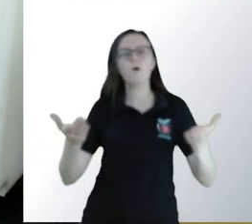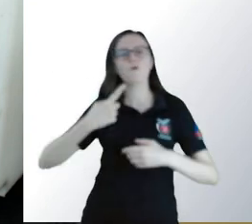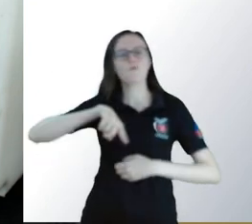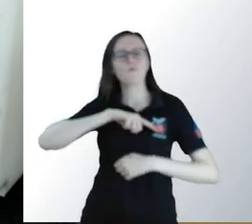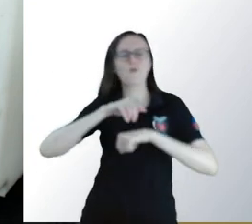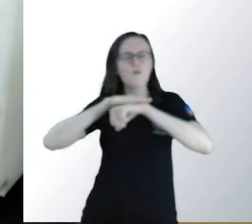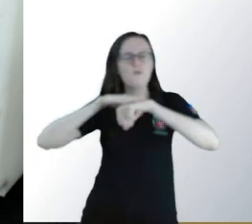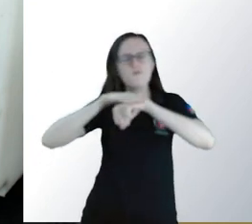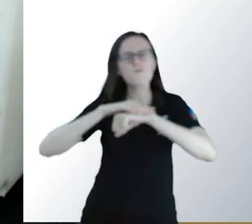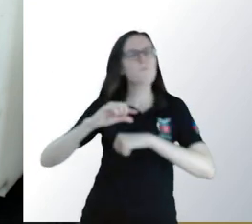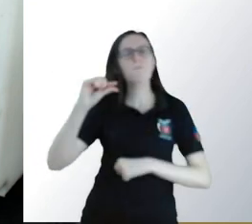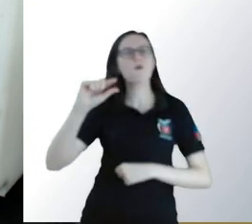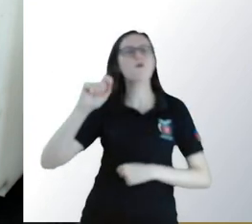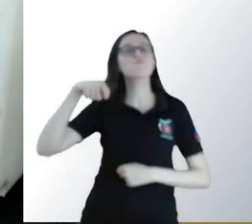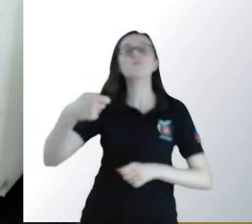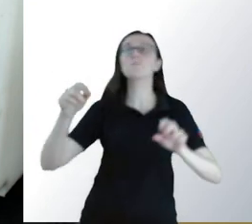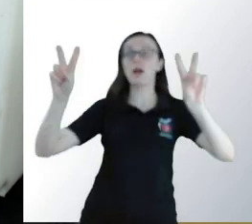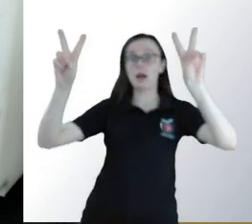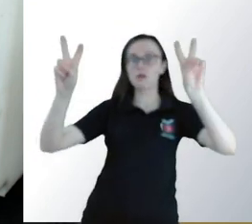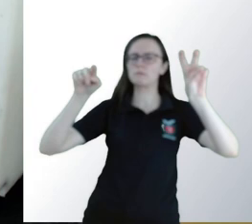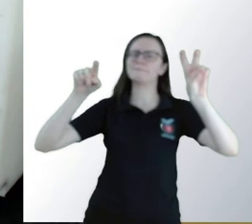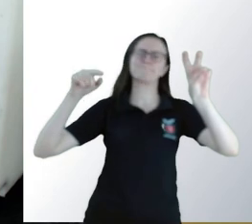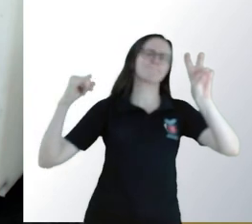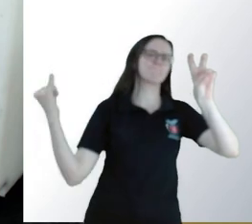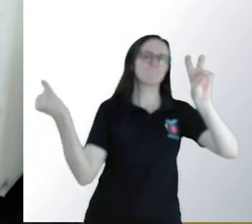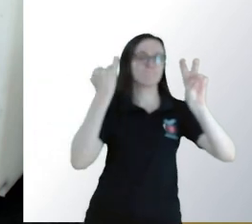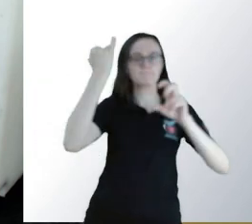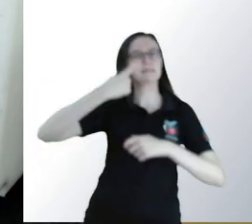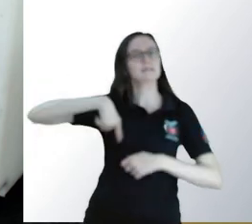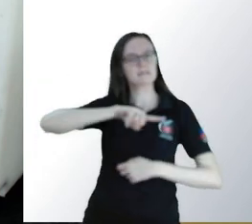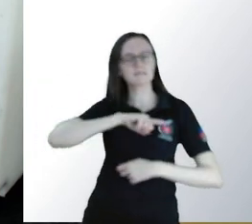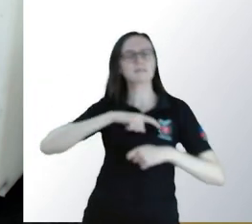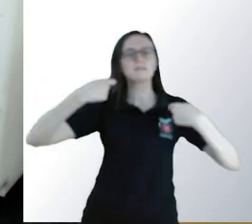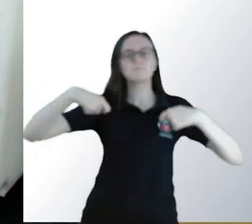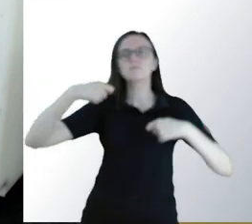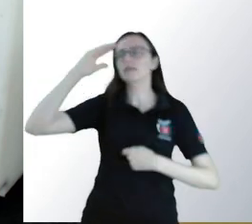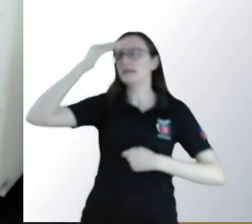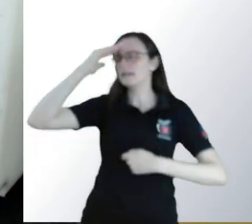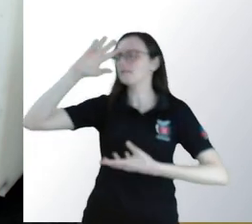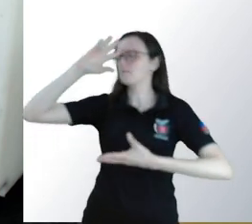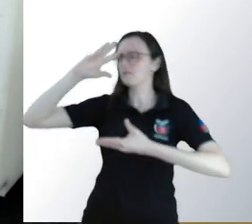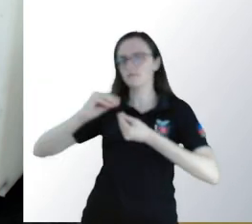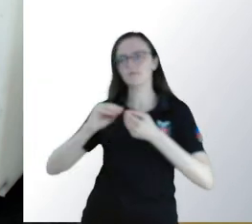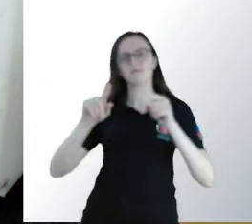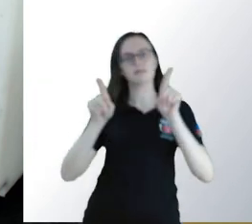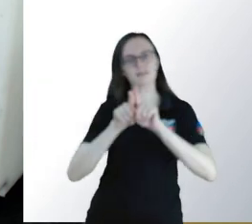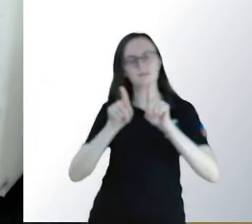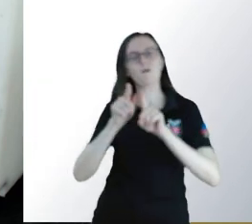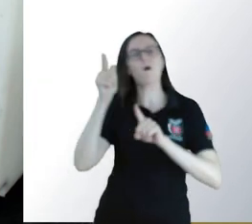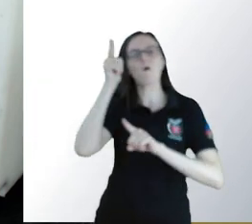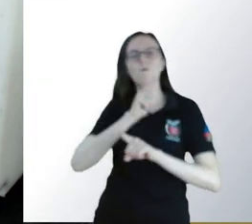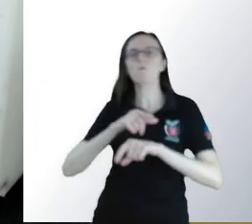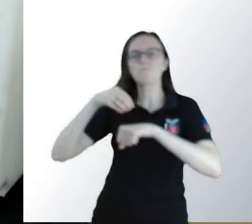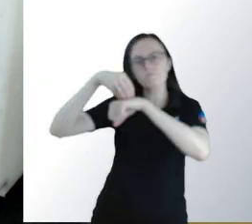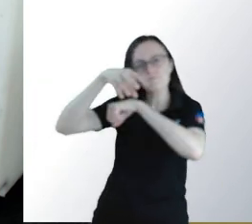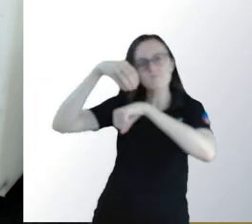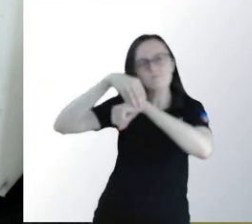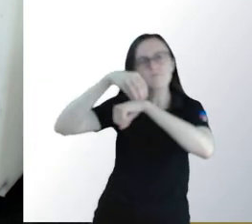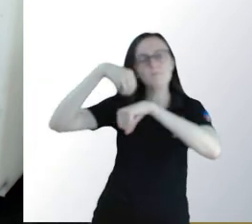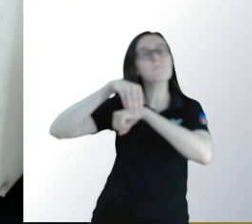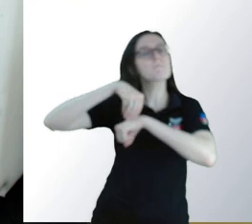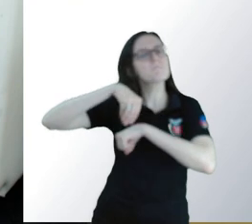conversar um pouquinho sobre um assunto que é bem importante a gente poder entender, compreender, para fazer os encaminhamentos